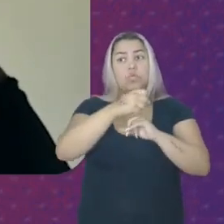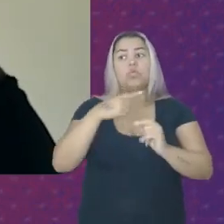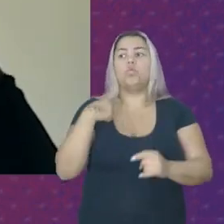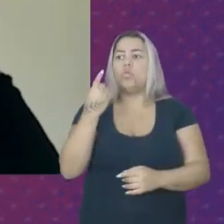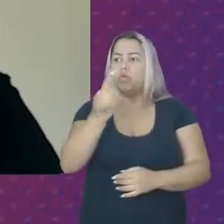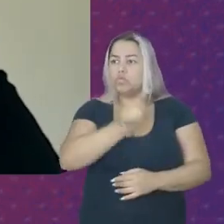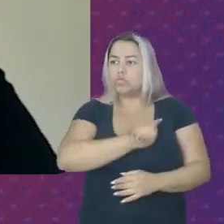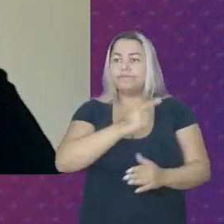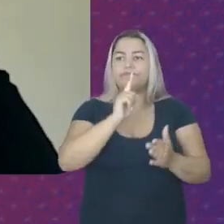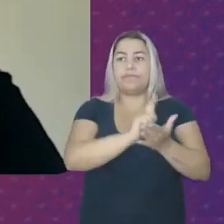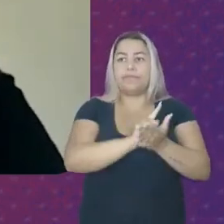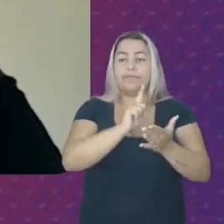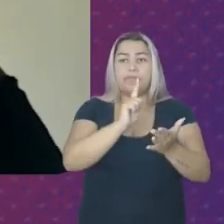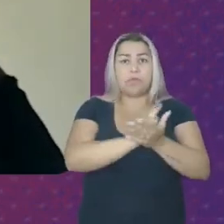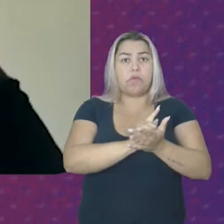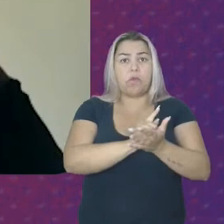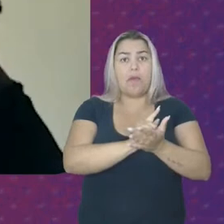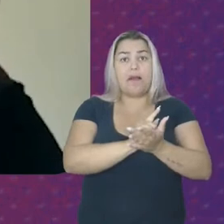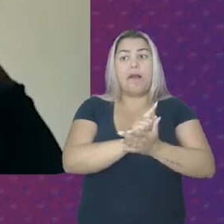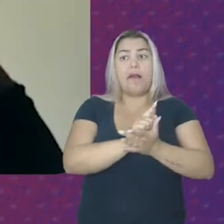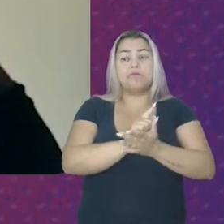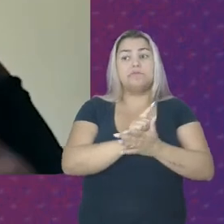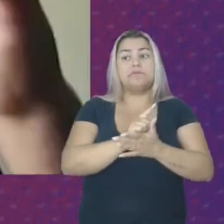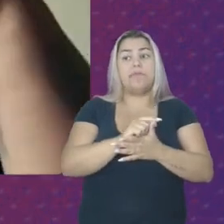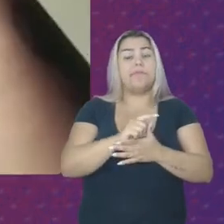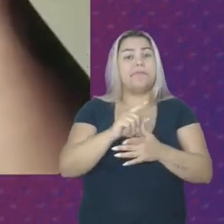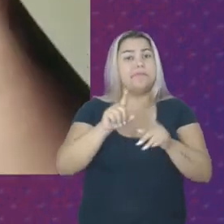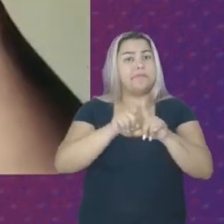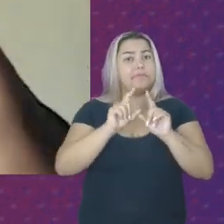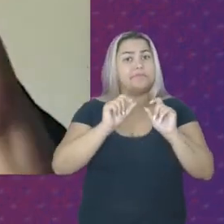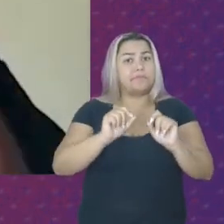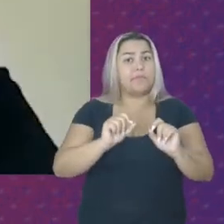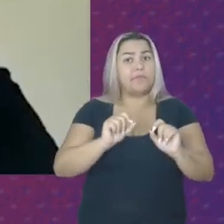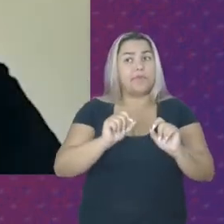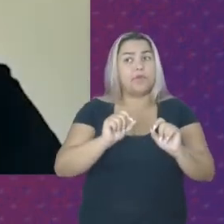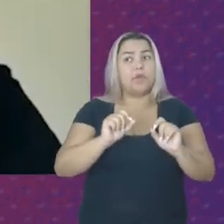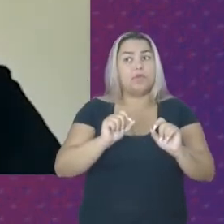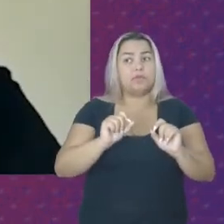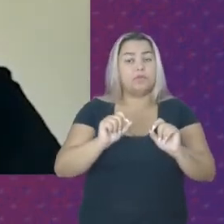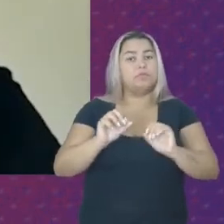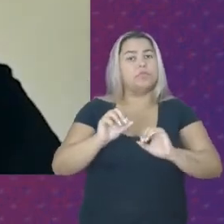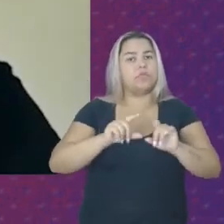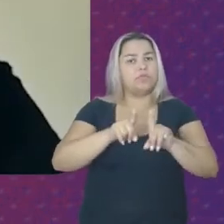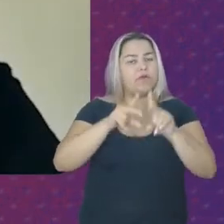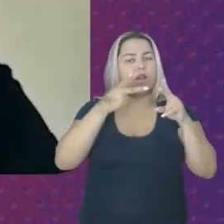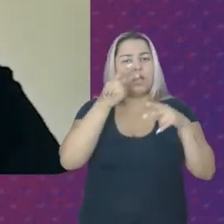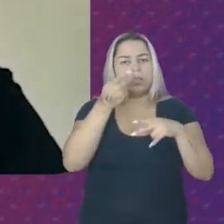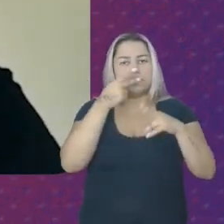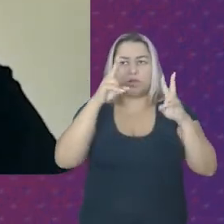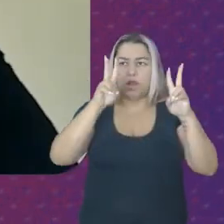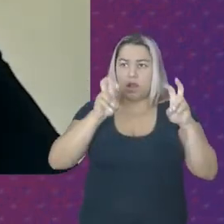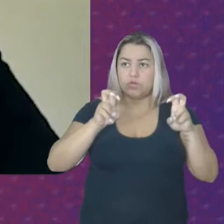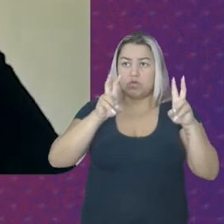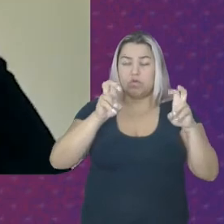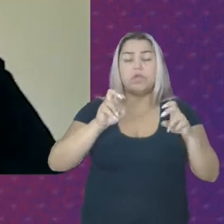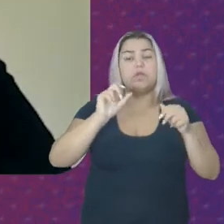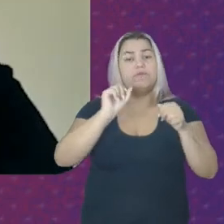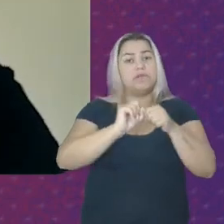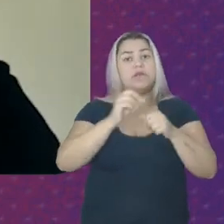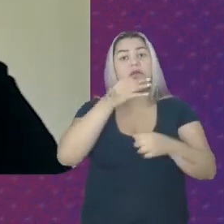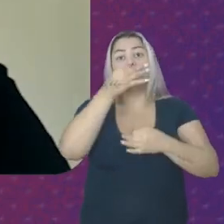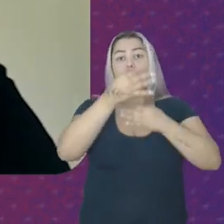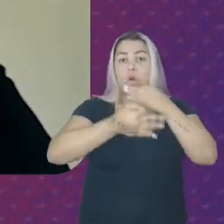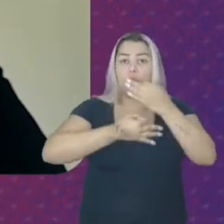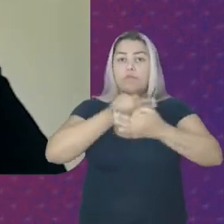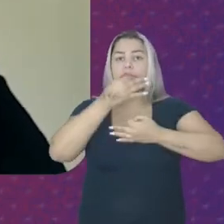enquanto militantes, enquanto seres políticos, enquanto mulheres que ocupam a política, é tratar desses assuntos. É fazer com que a sua opinião,